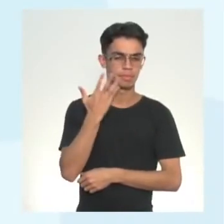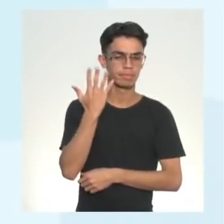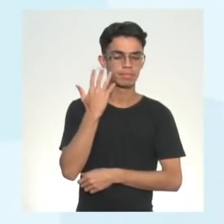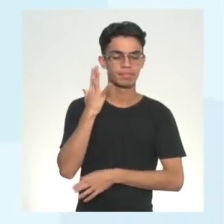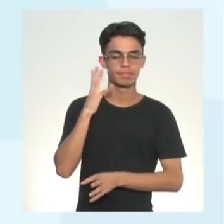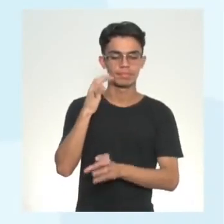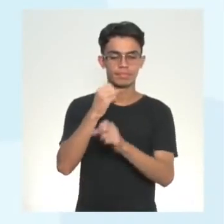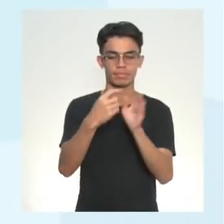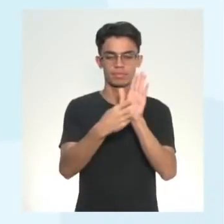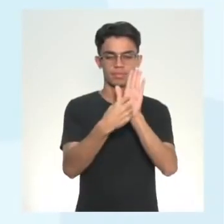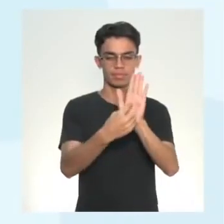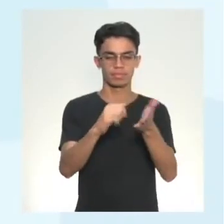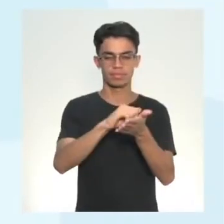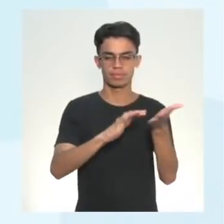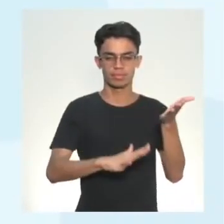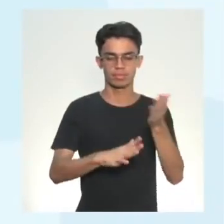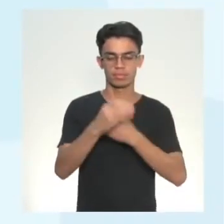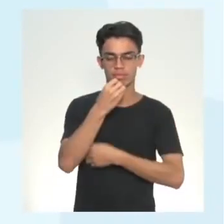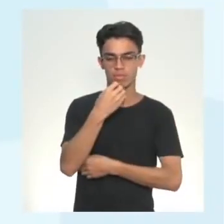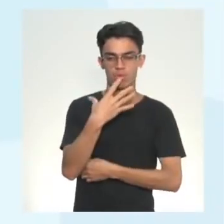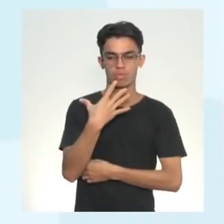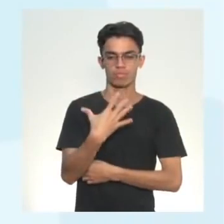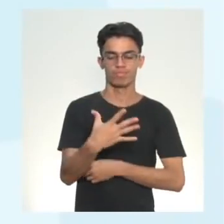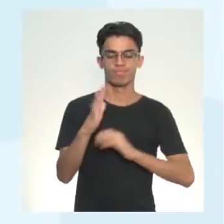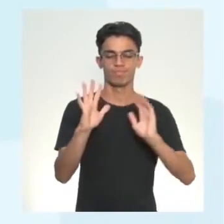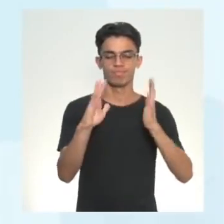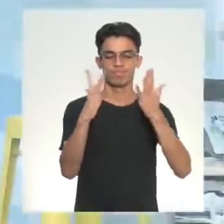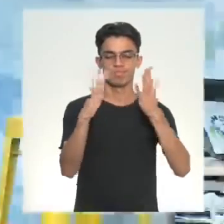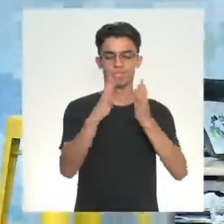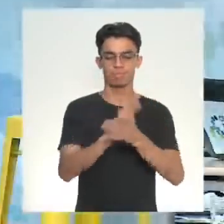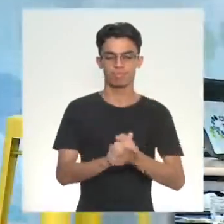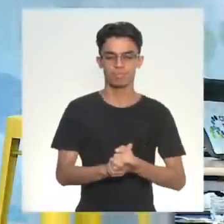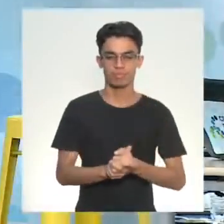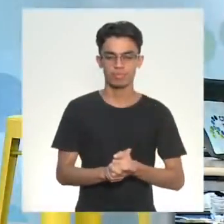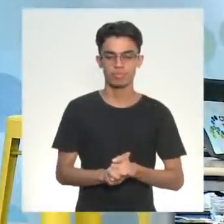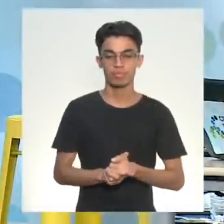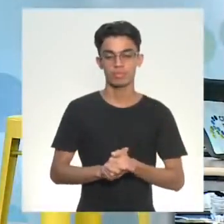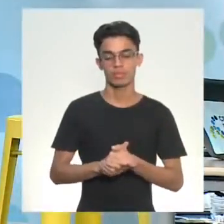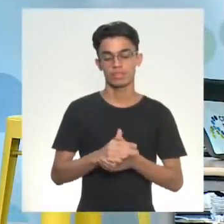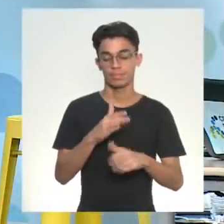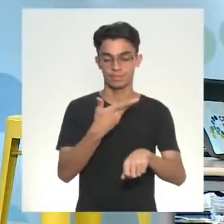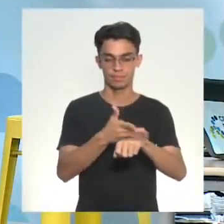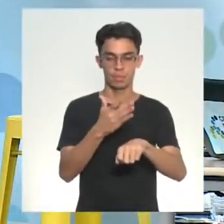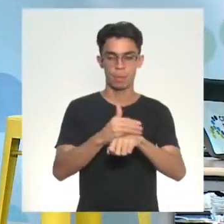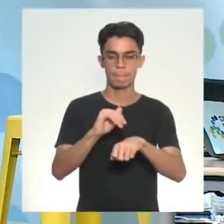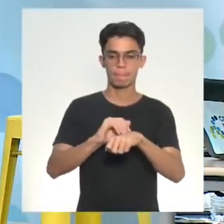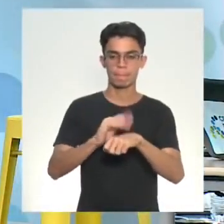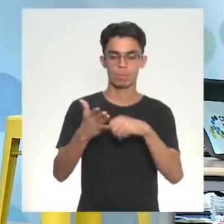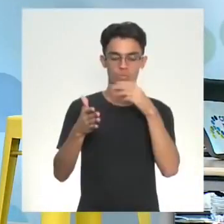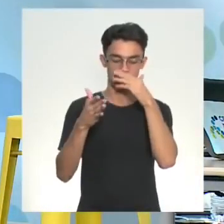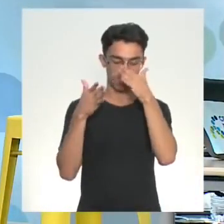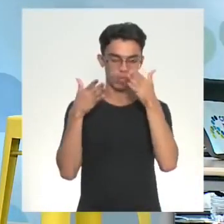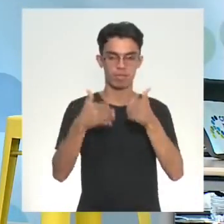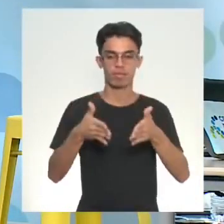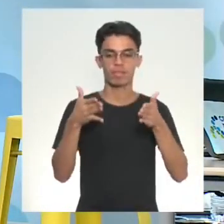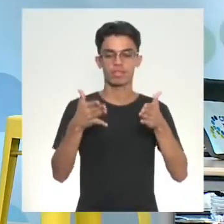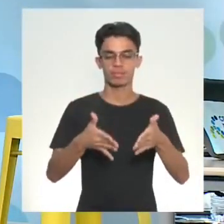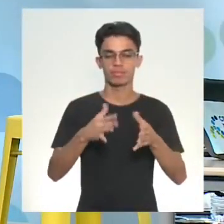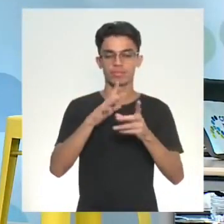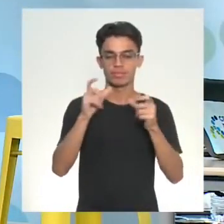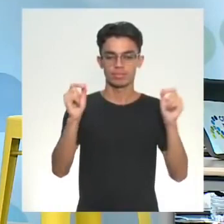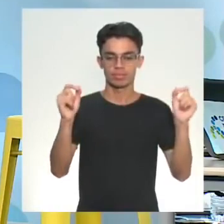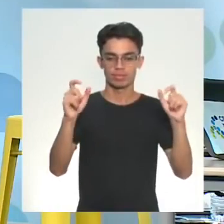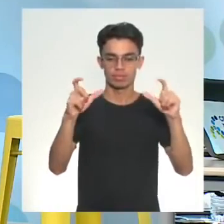atividade. Muito bem. Então, vamos lá. Vamos treinar mais. Agora, vamos